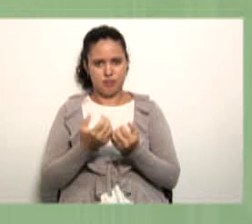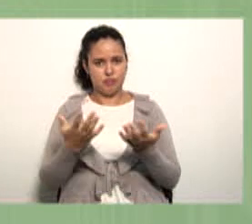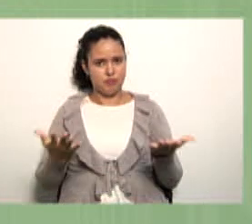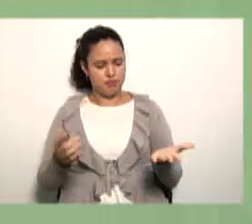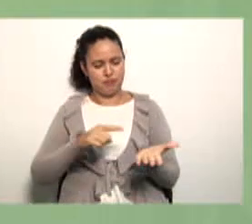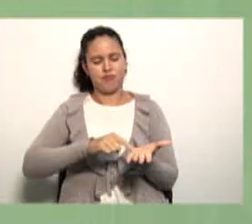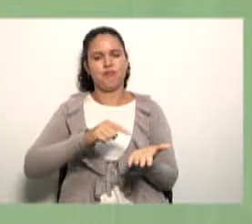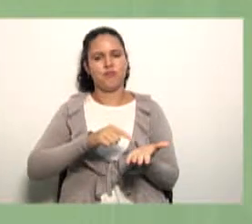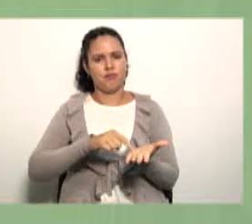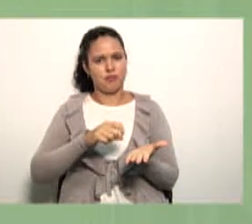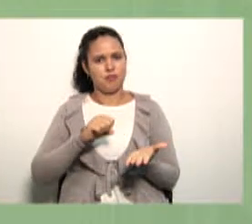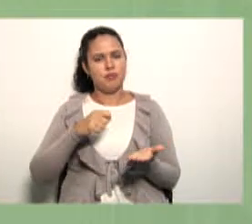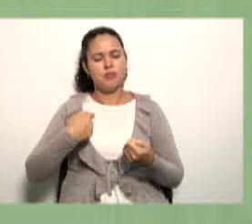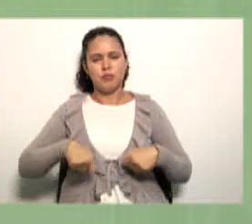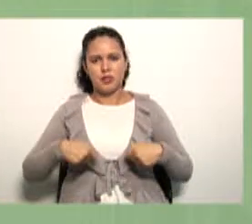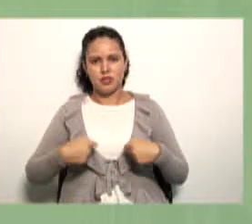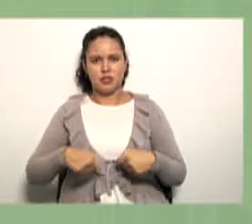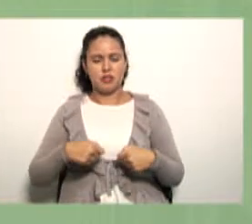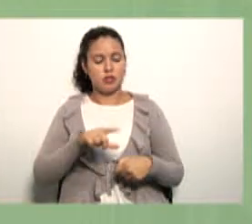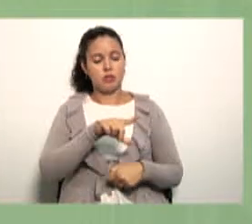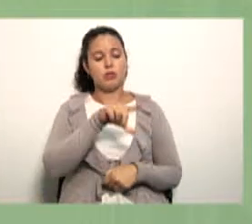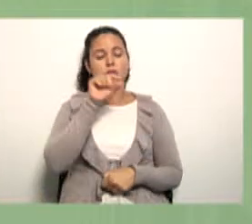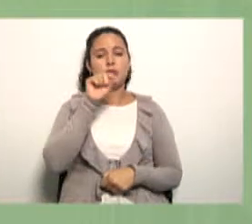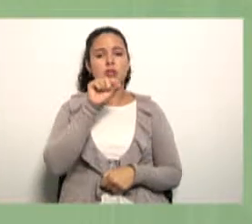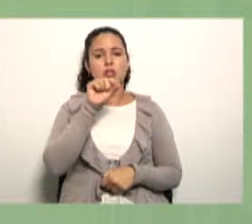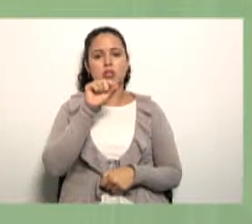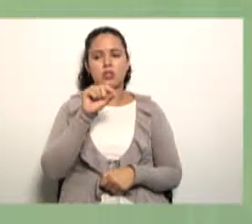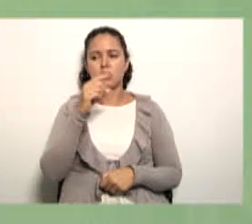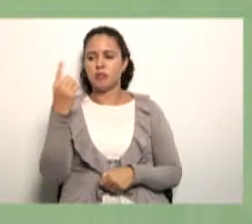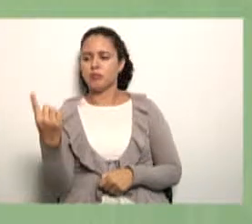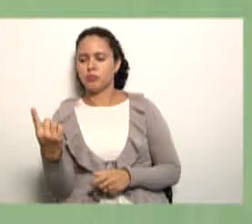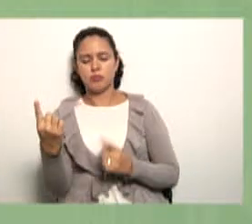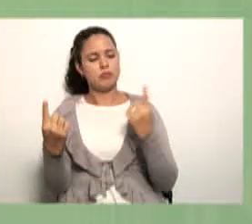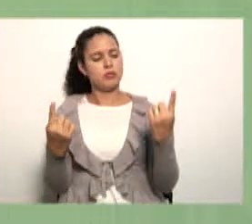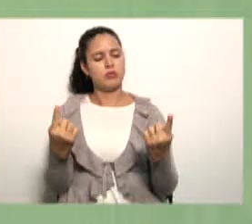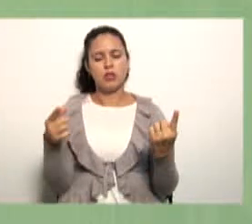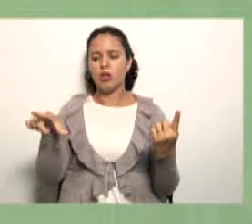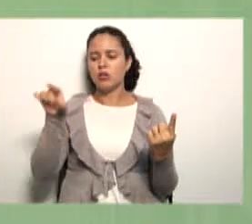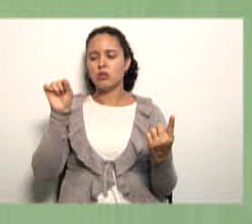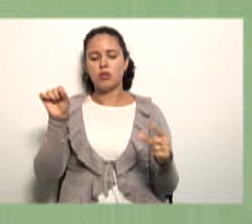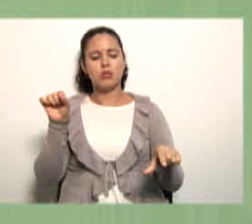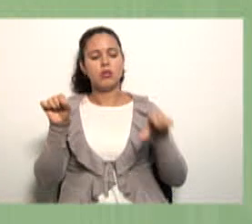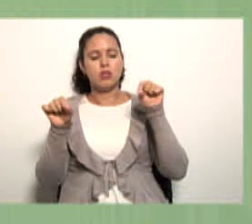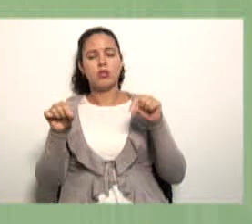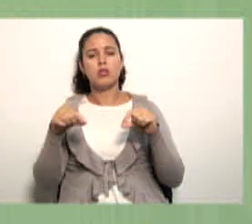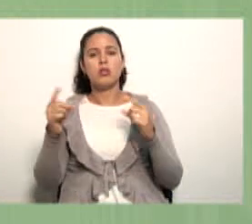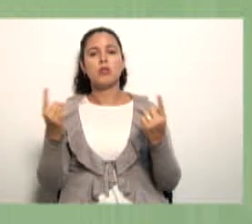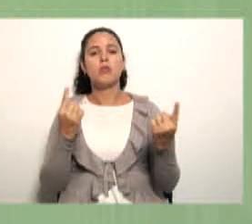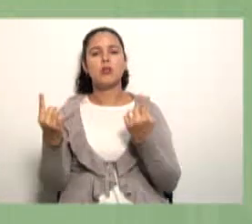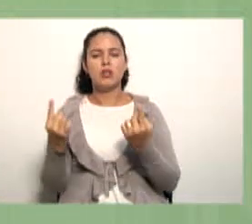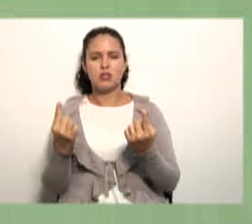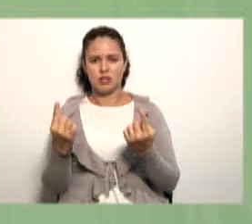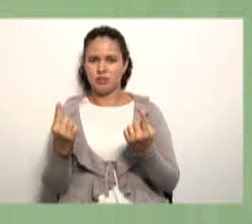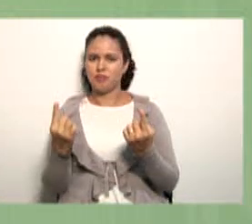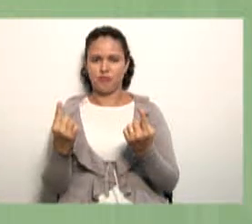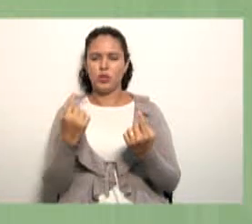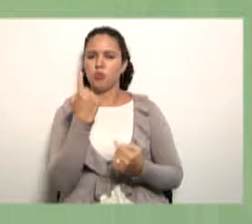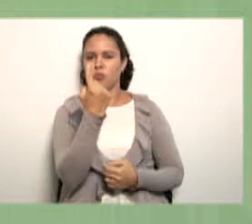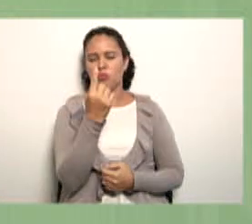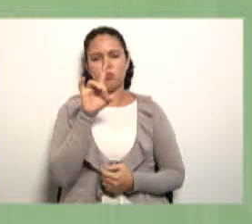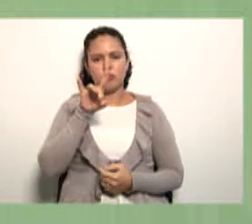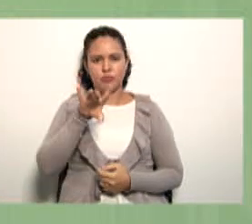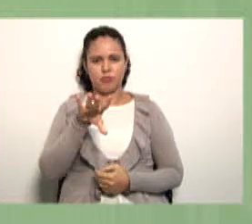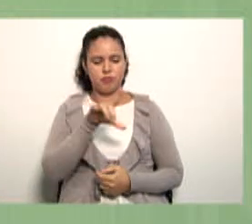decisão exige escolher uma coisa em detrimento de outra. Para entender esse princípio, a gente consegue pensar em vários